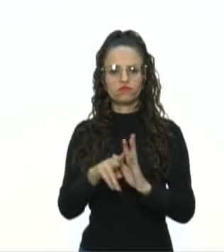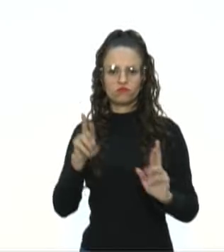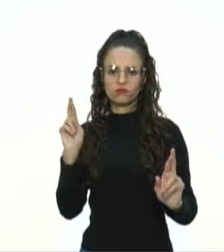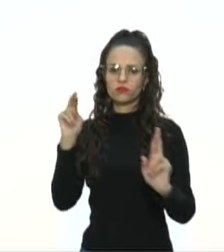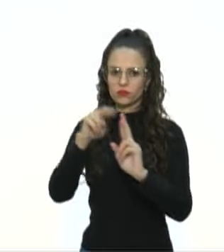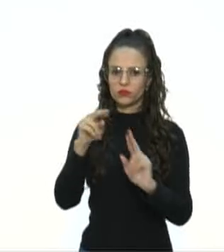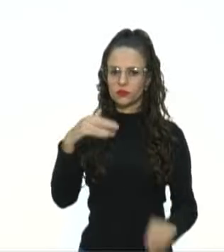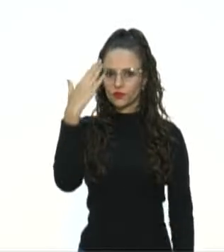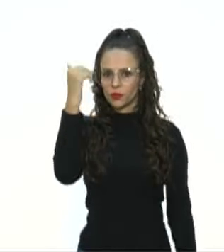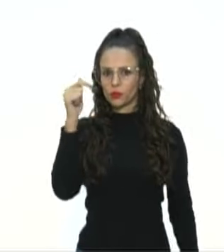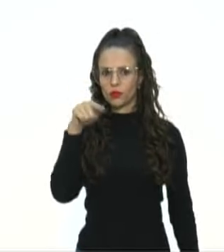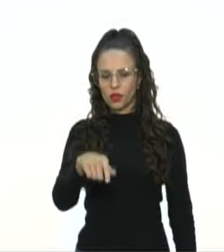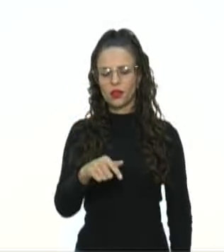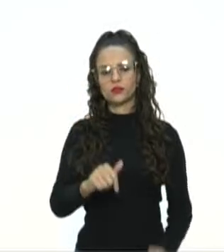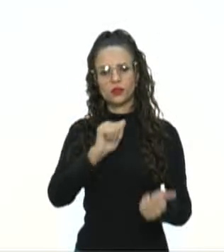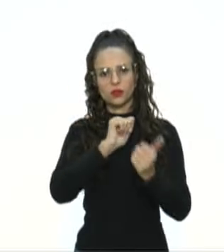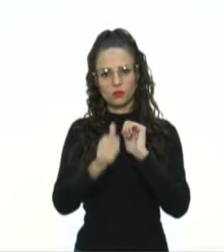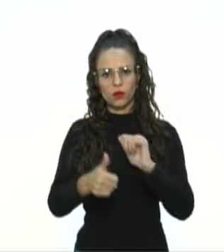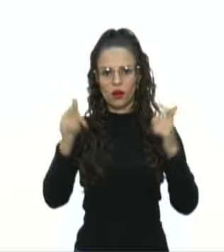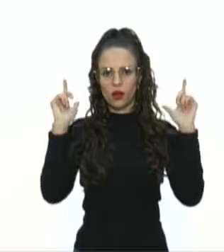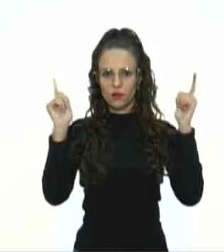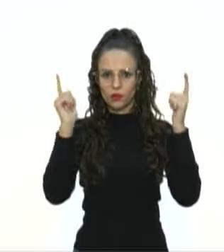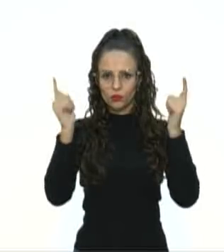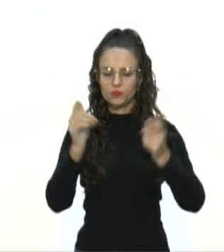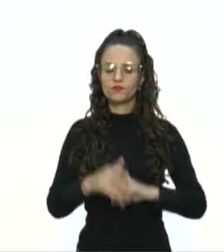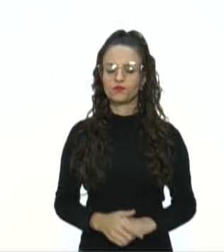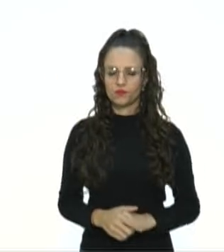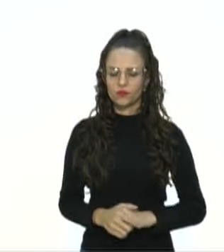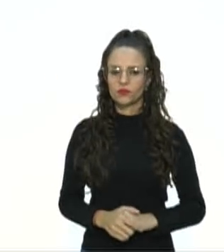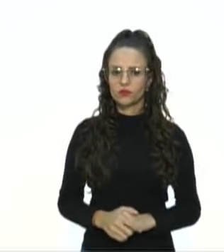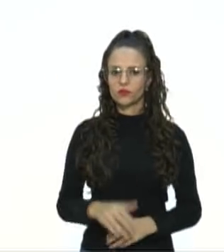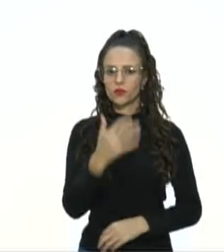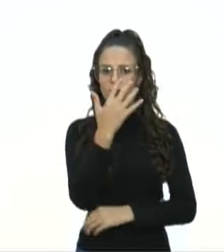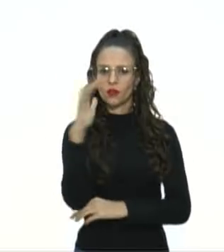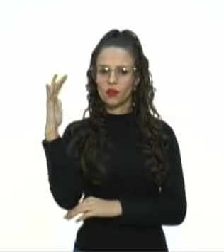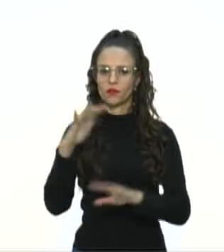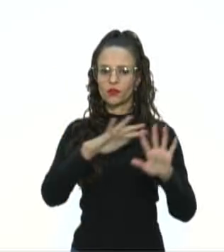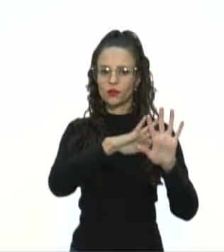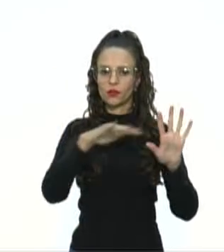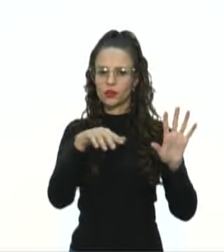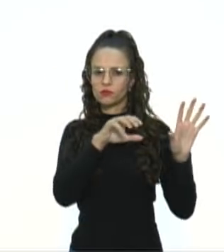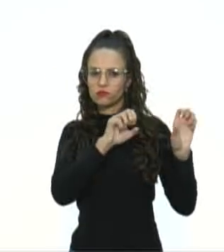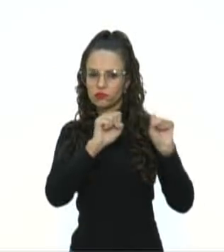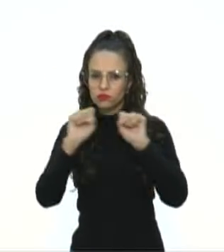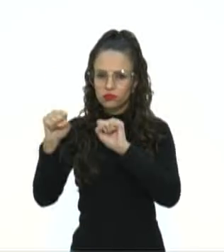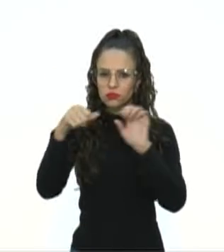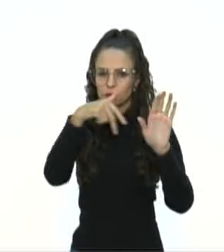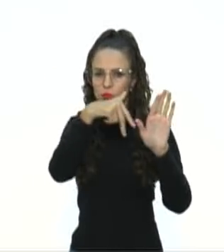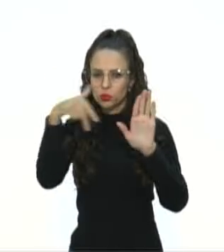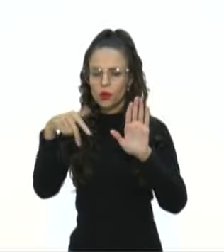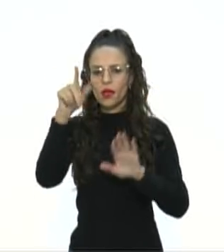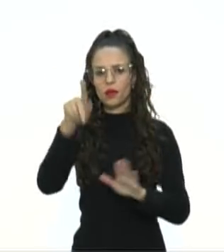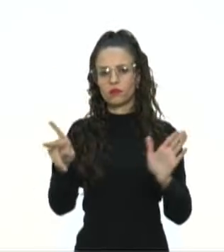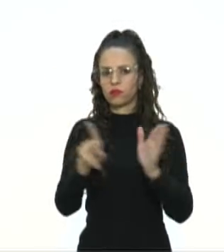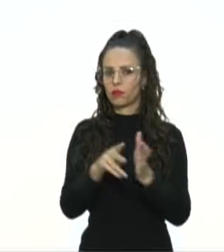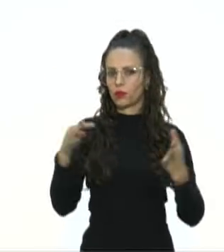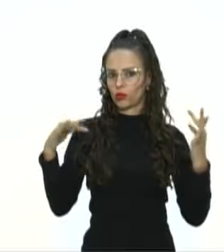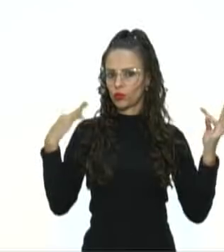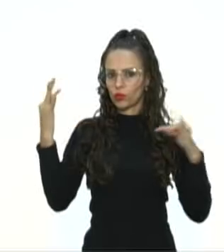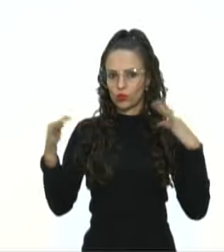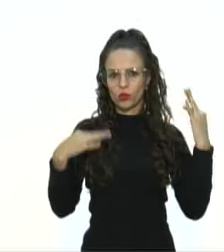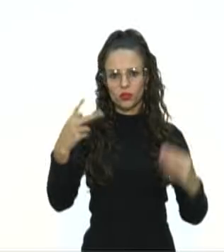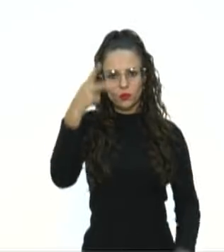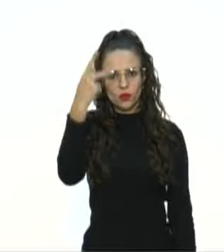renome nos esportes de aventura. O arvorismo virou parte da indústria do turismo de aventura, né, e o do Brasil, a atividade chega